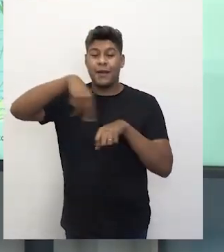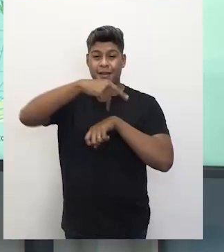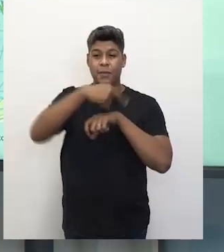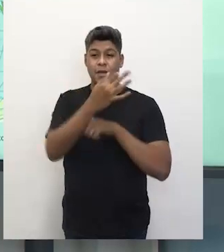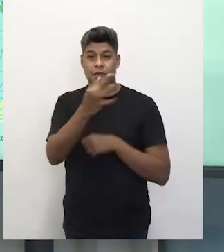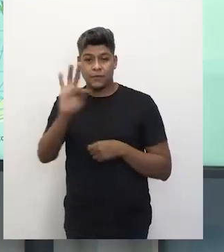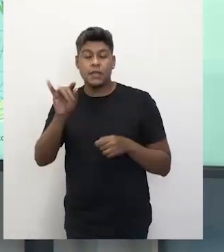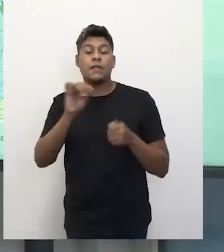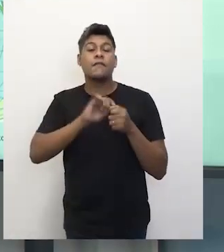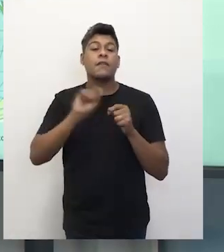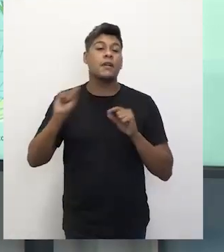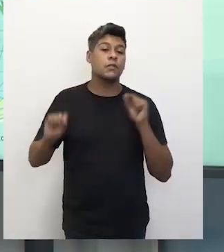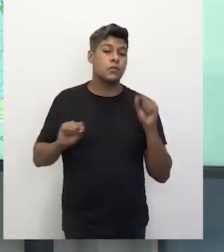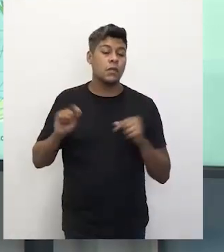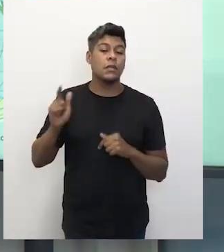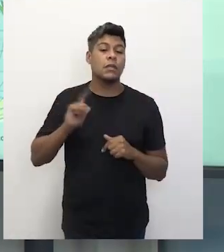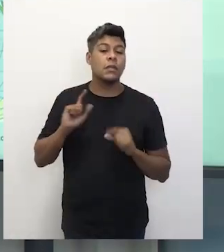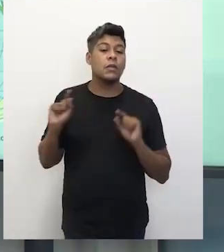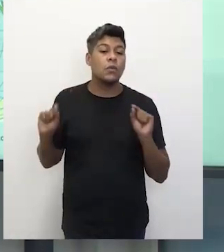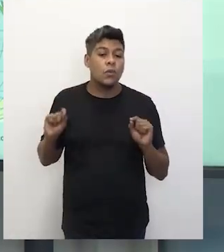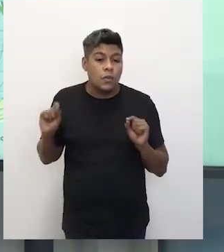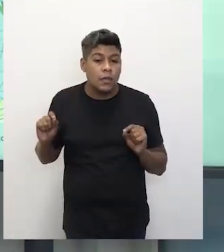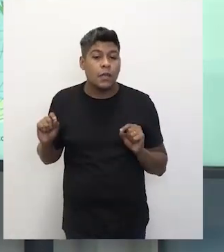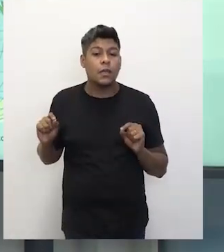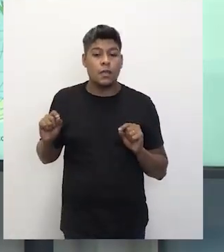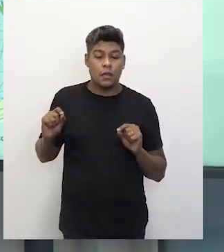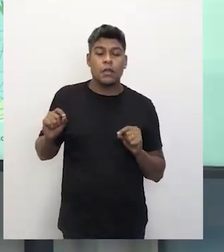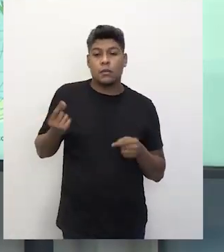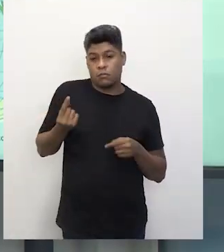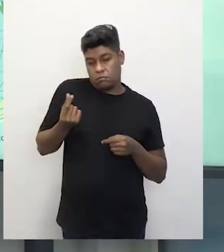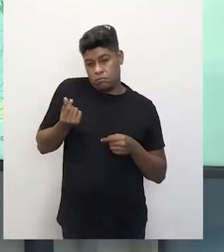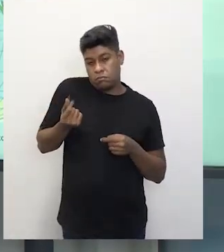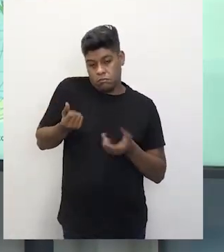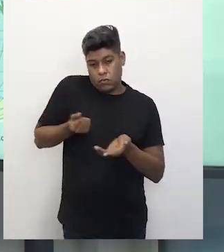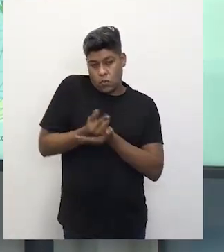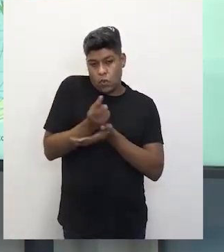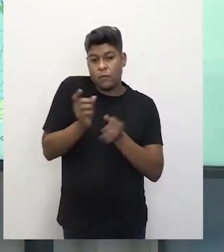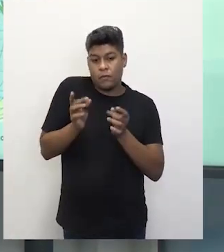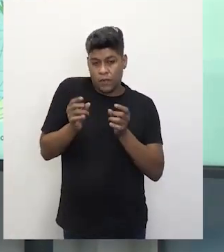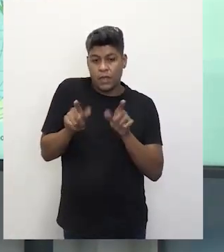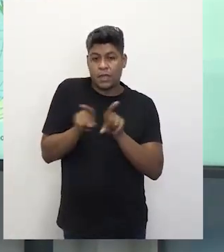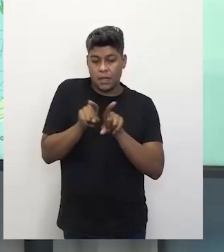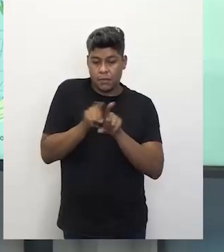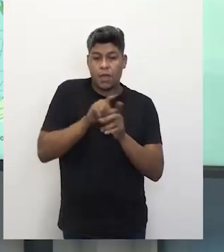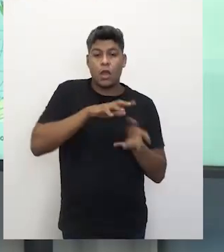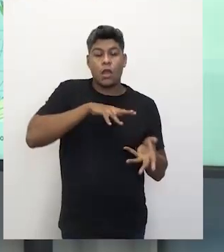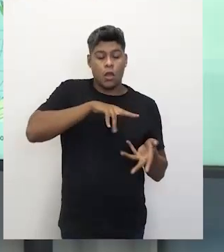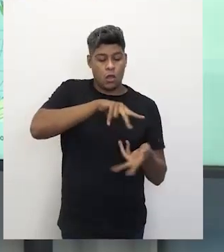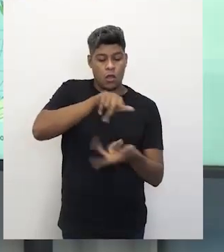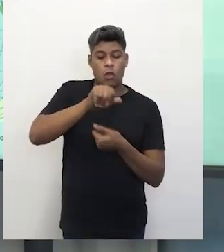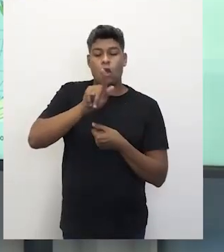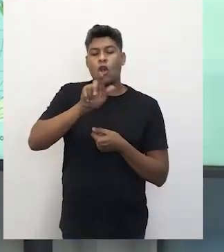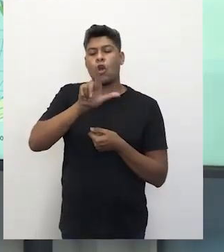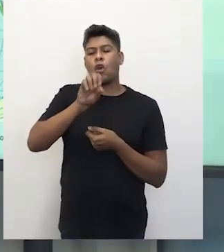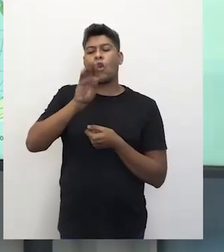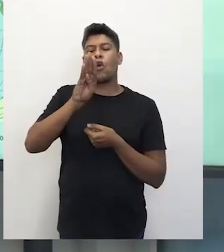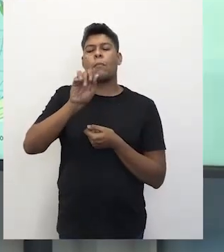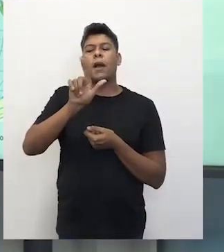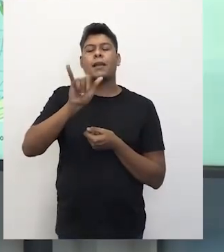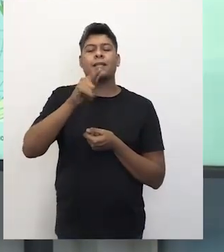Inglaterra e fazem aí né que tem né uma grande margem do Comércio e da globalização que nós temos